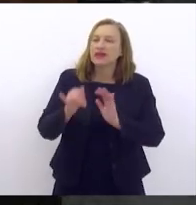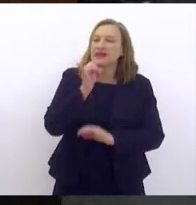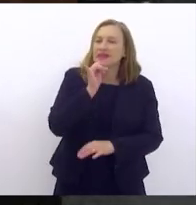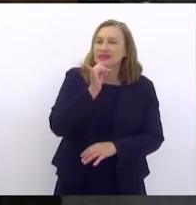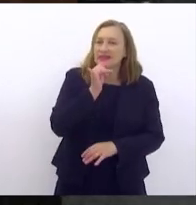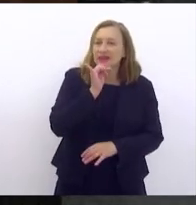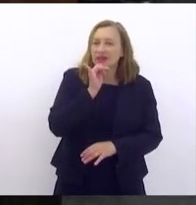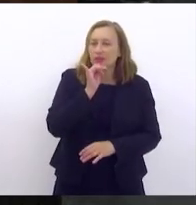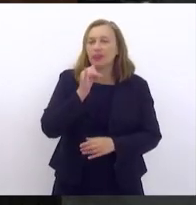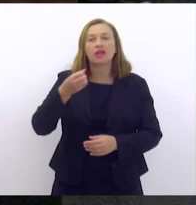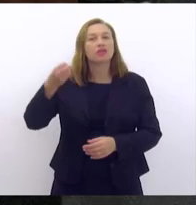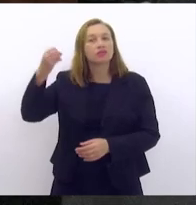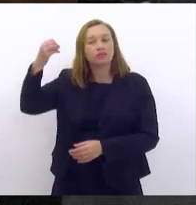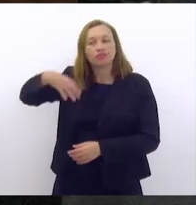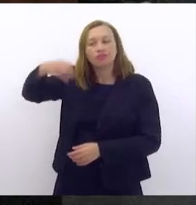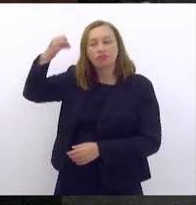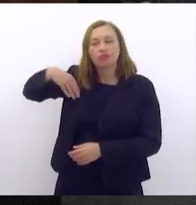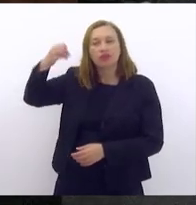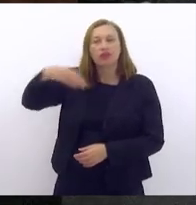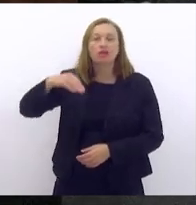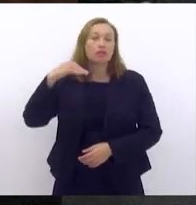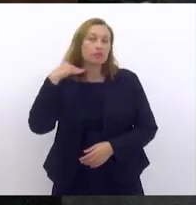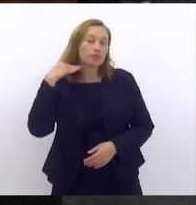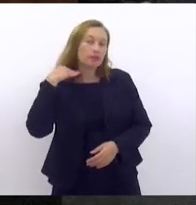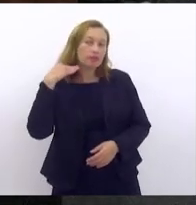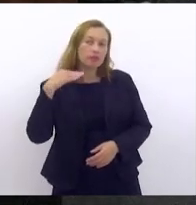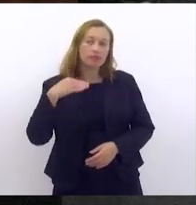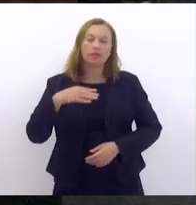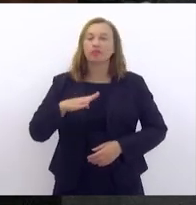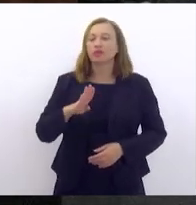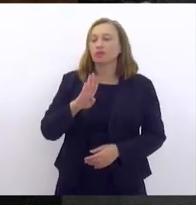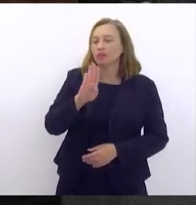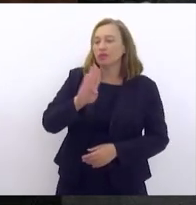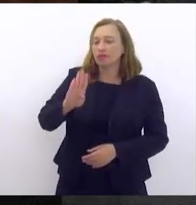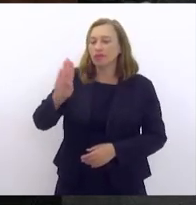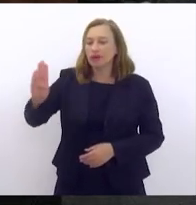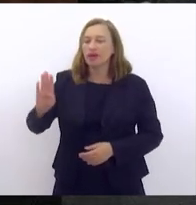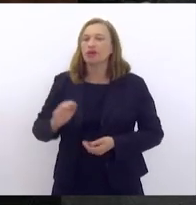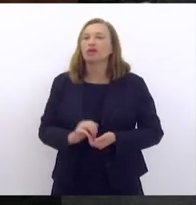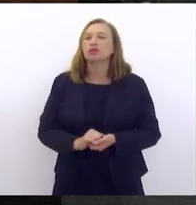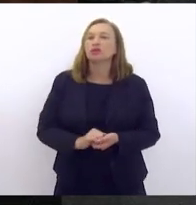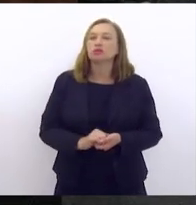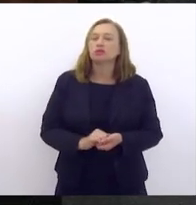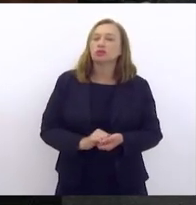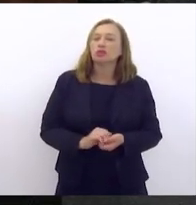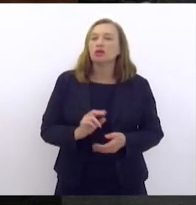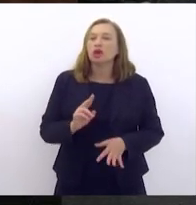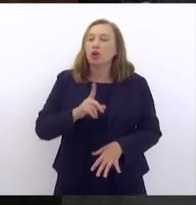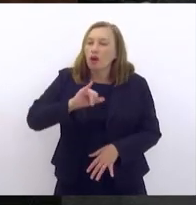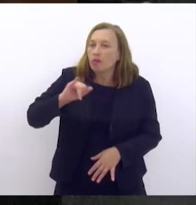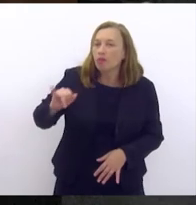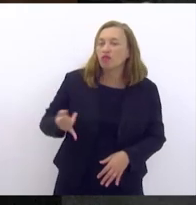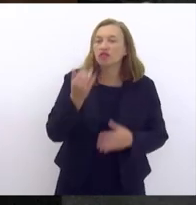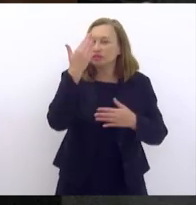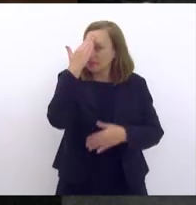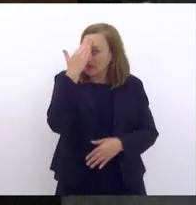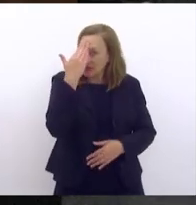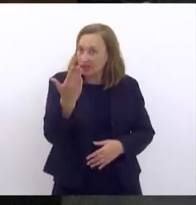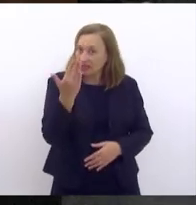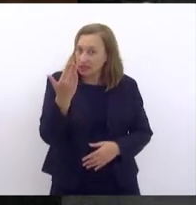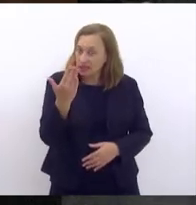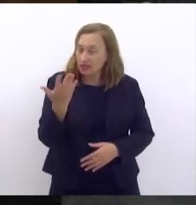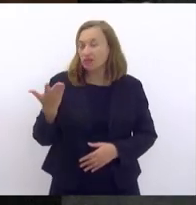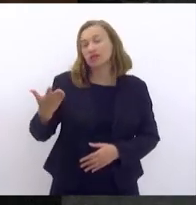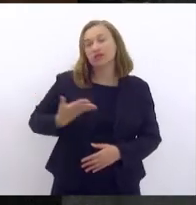libras, audiodescrição, tem placas táteis para o grande público. Então, eu aproveito para agradecer, né,